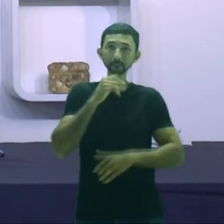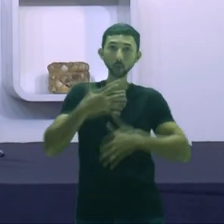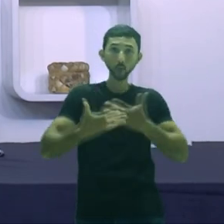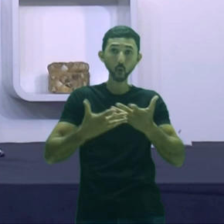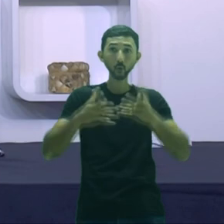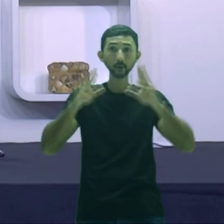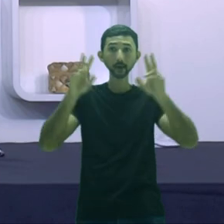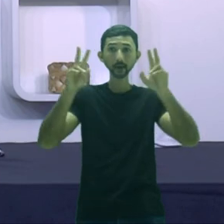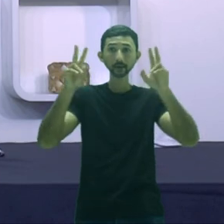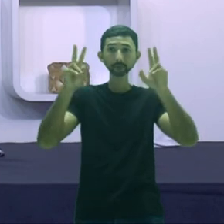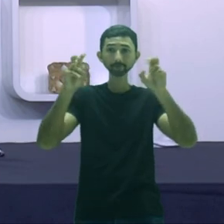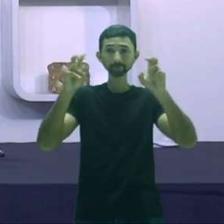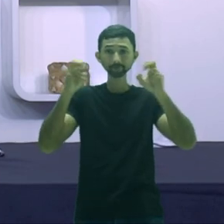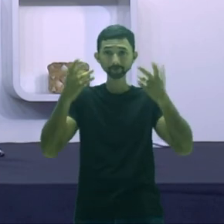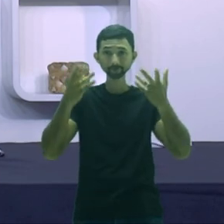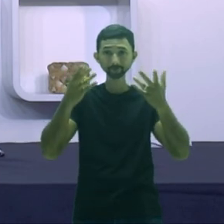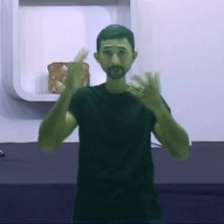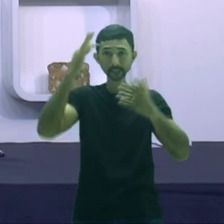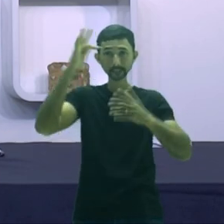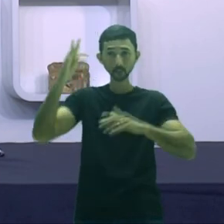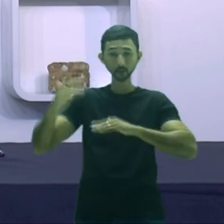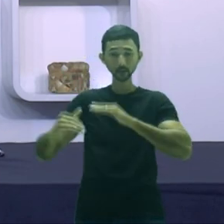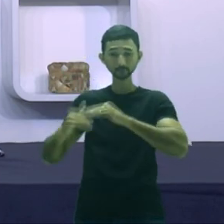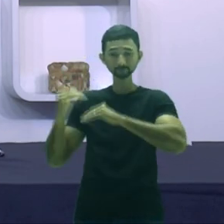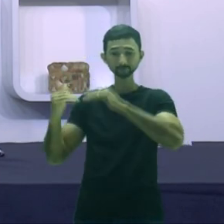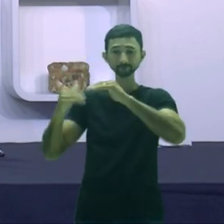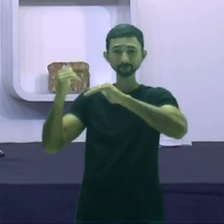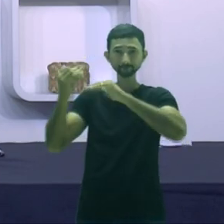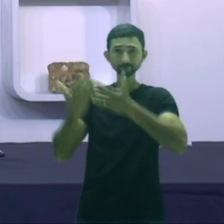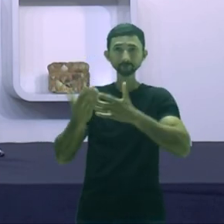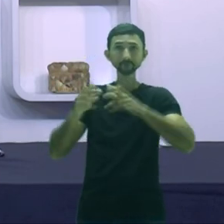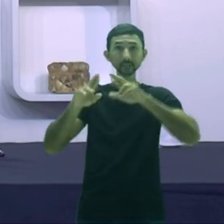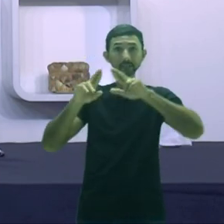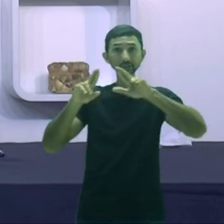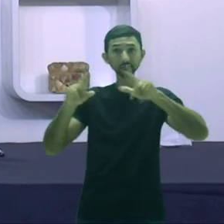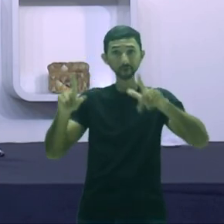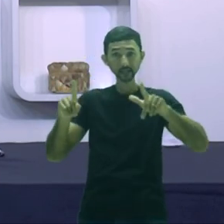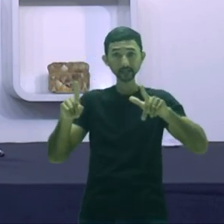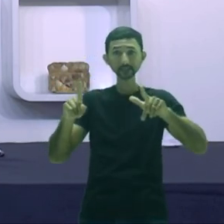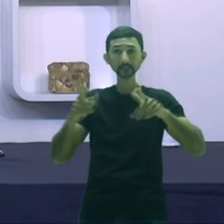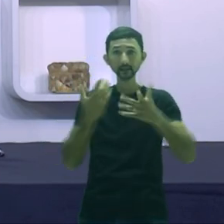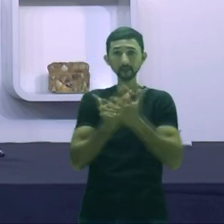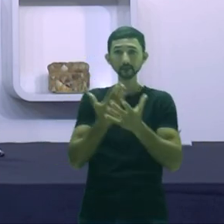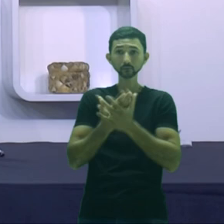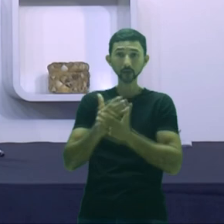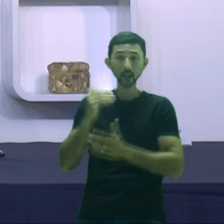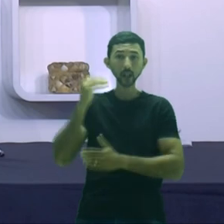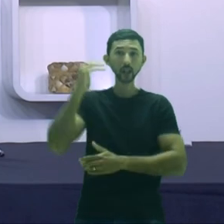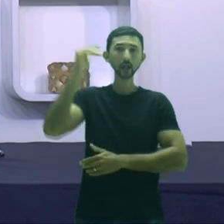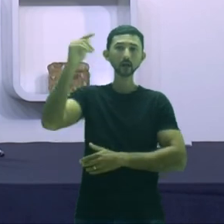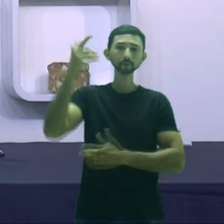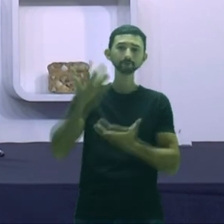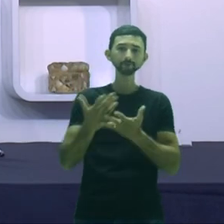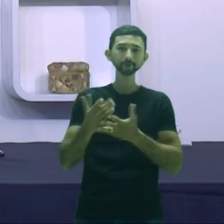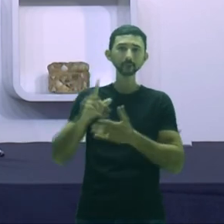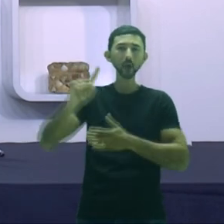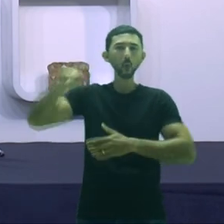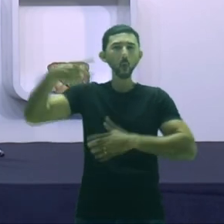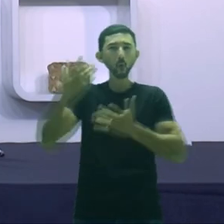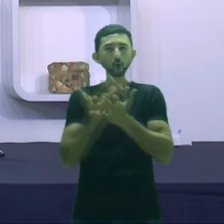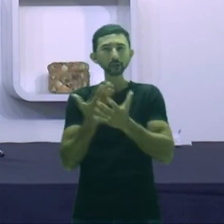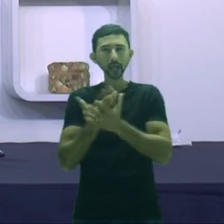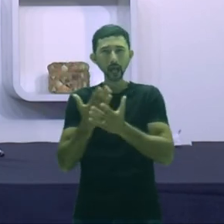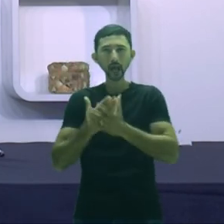teoria, né, evolucionista, que nós vamos estudar lá na frente, chamada de lamarquismo. Né? Lamarck